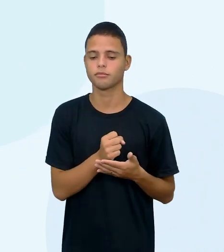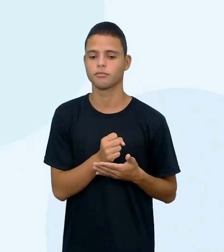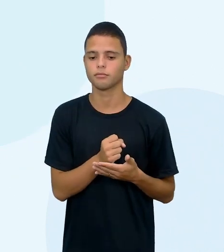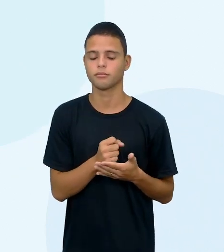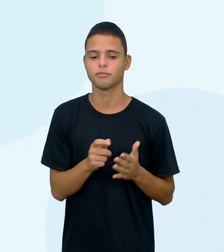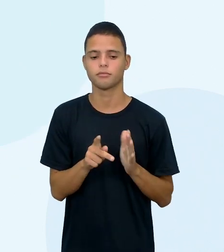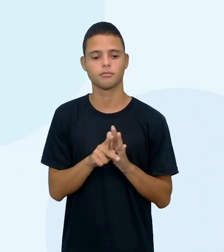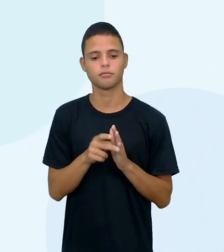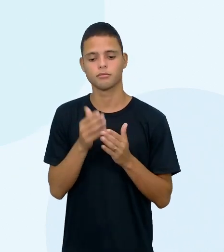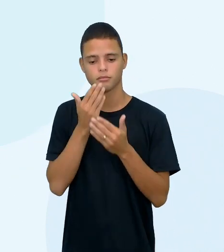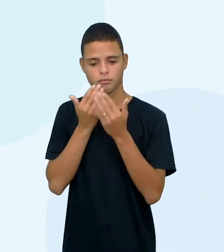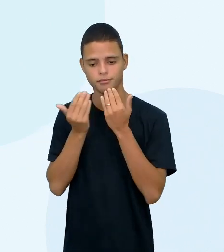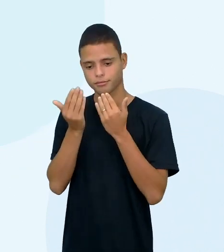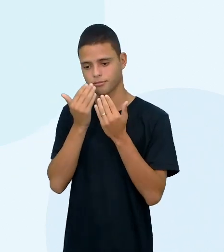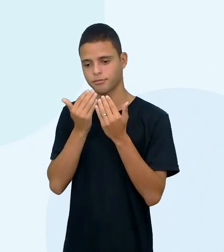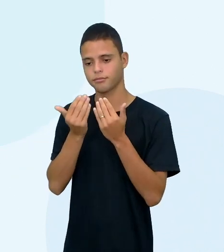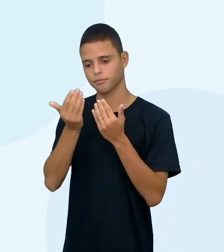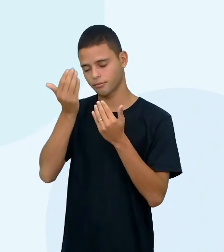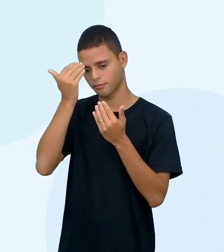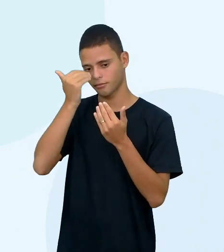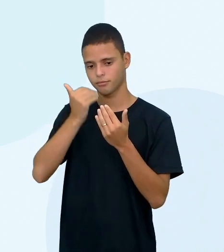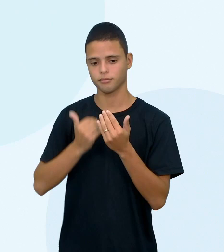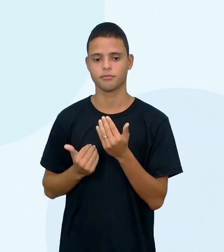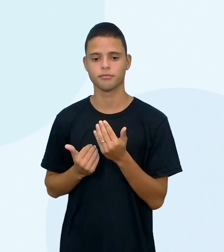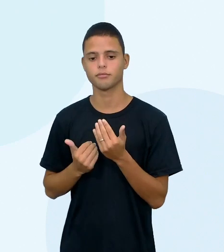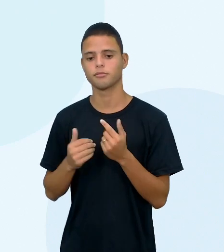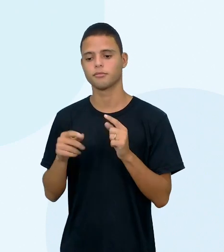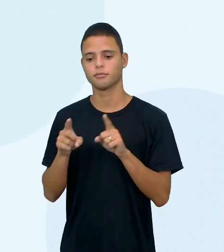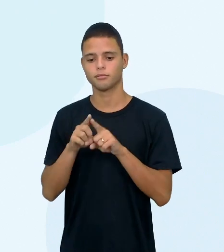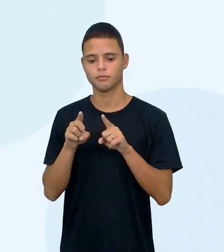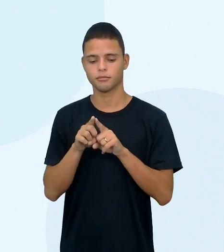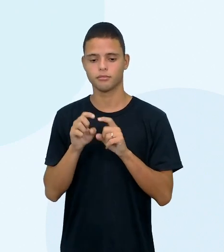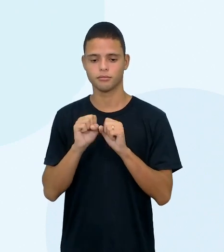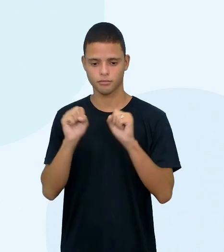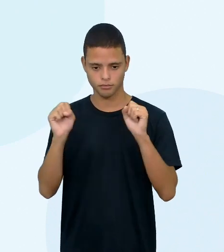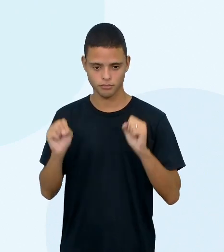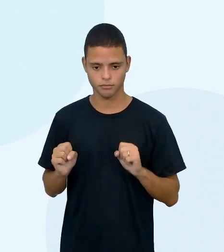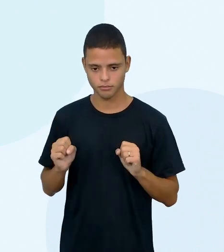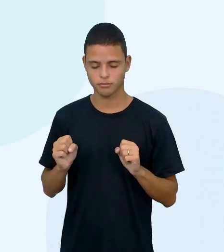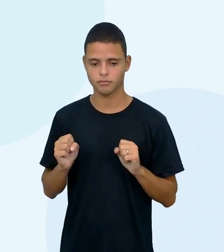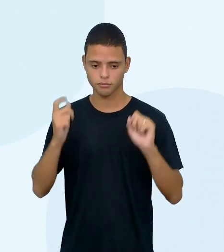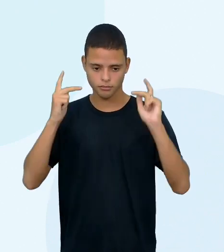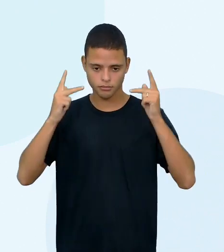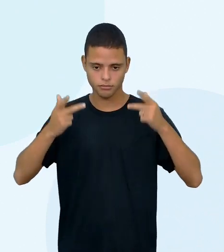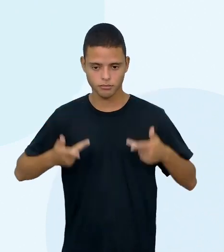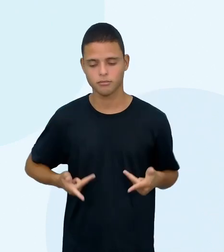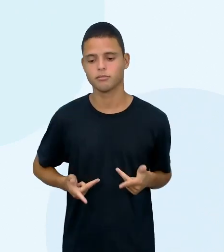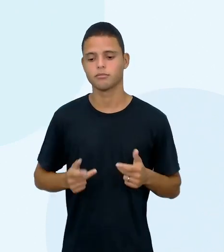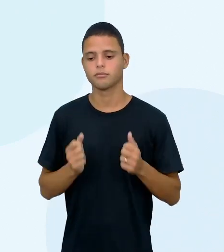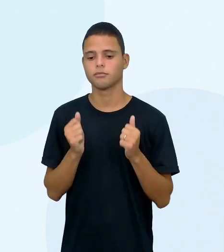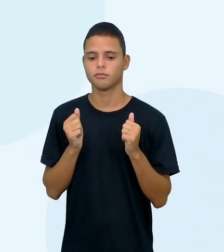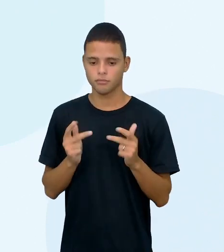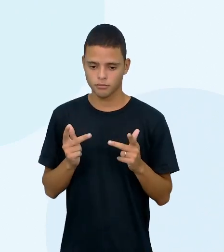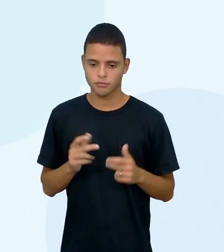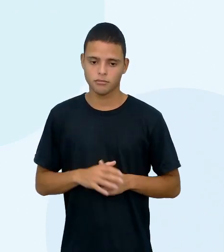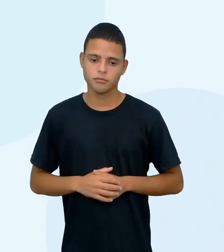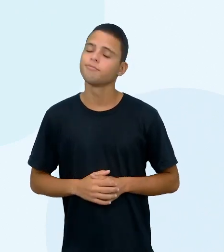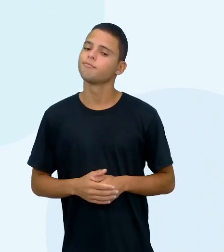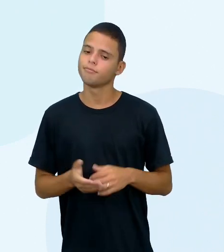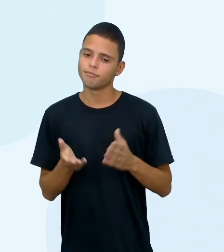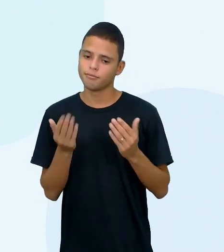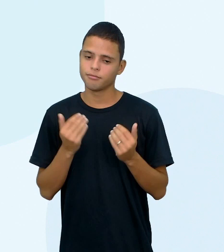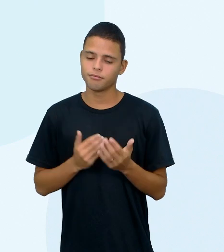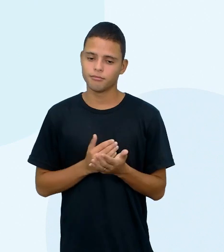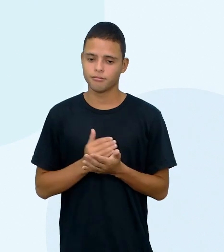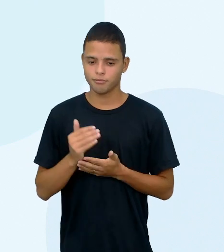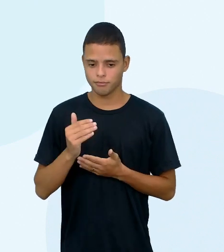da digestão humana e também no sistema digestório humano, ok? E aí, gente, né, vamos começar fazendo então